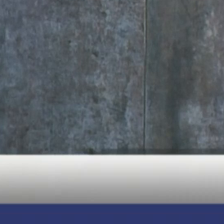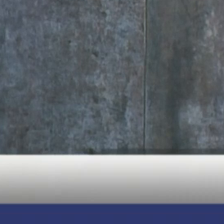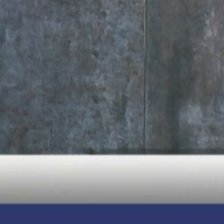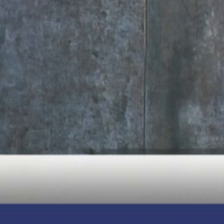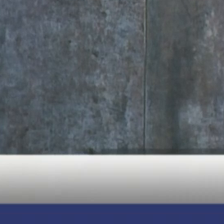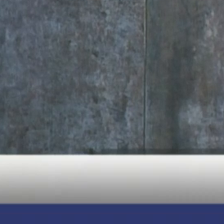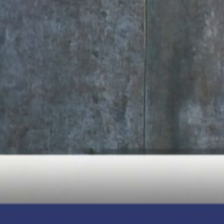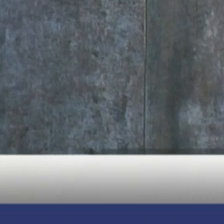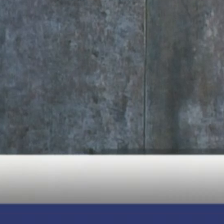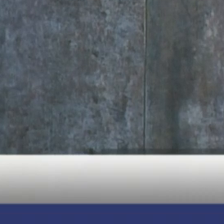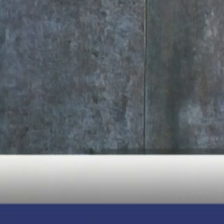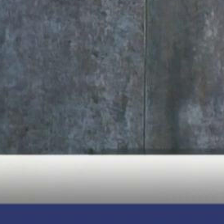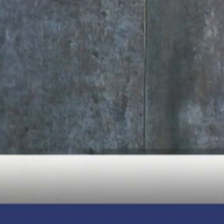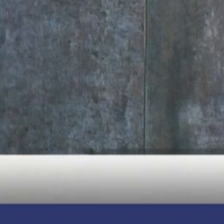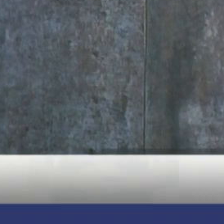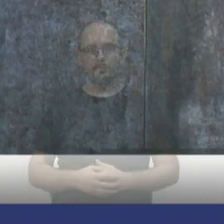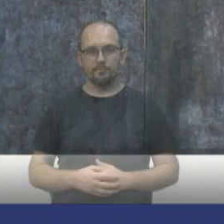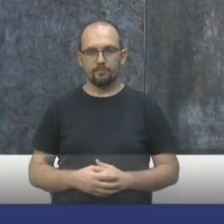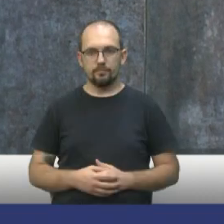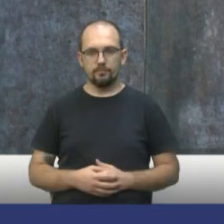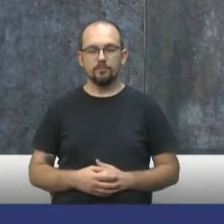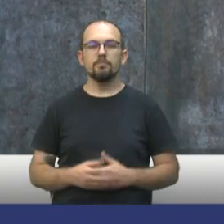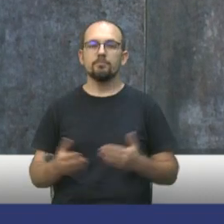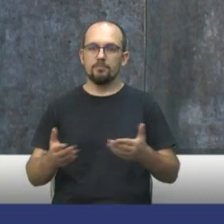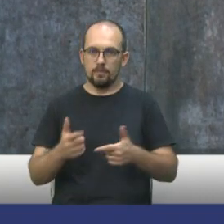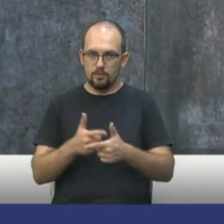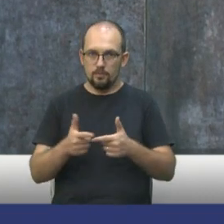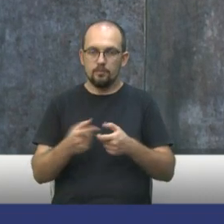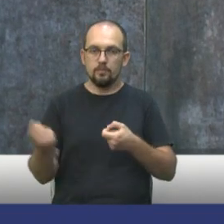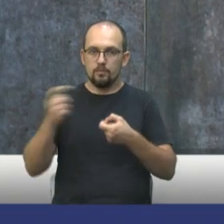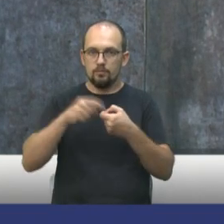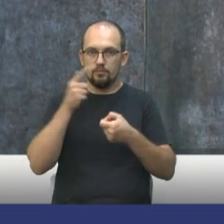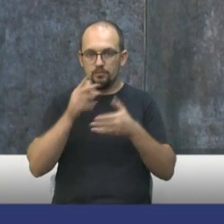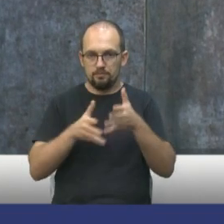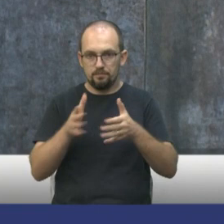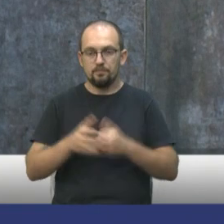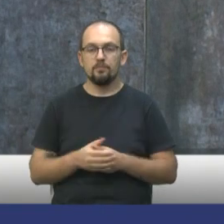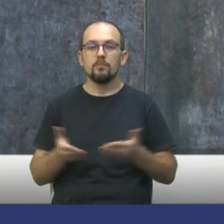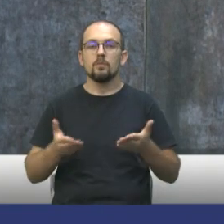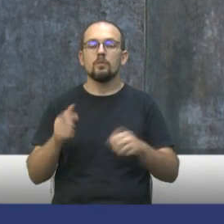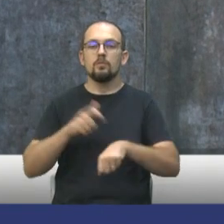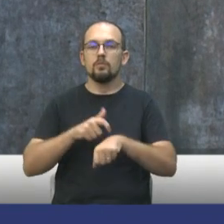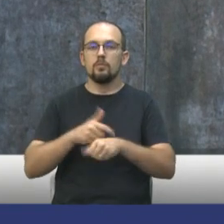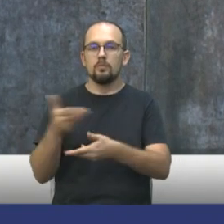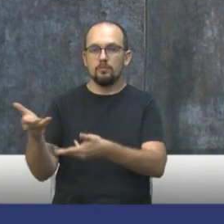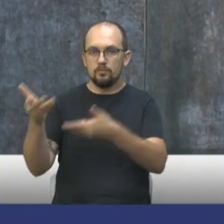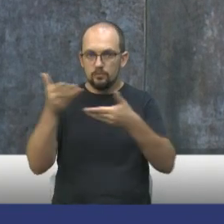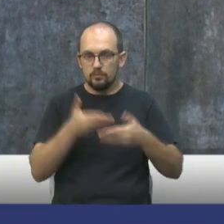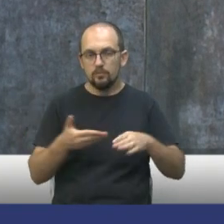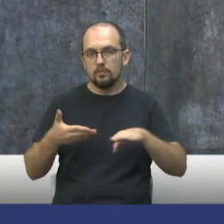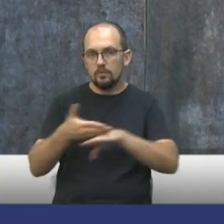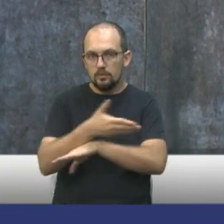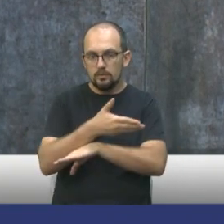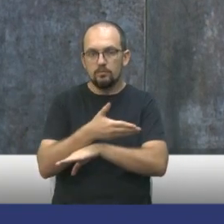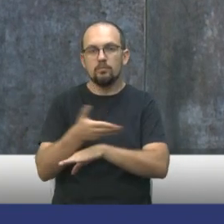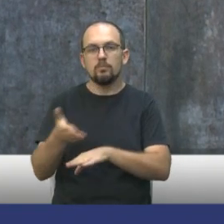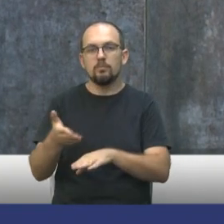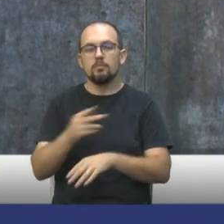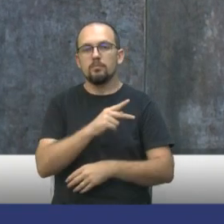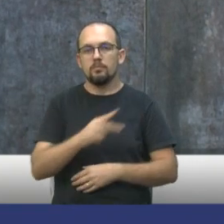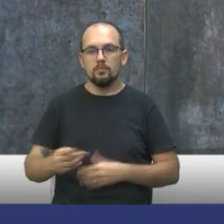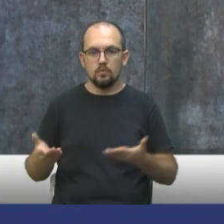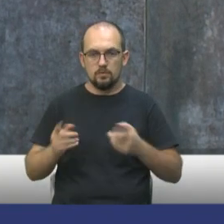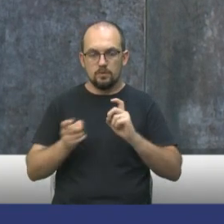Jaú. Neste momento, eu convido para adentrar ao plenário e ocupar o seu lugar à mesa principal, o presidente